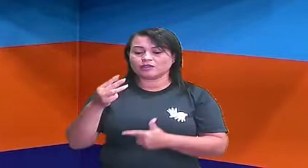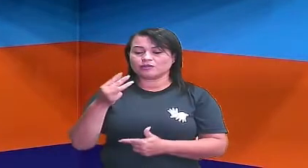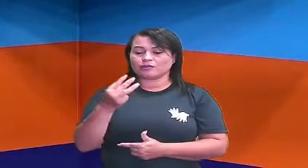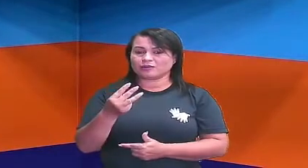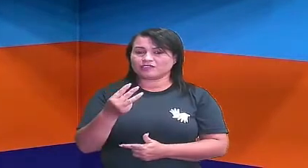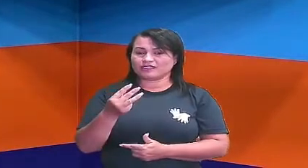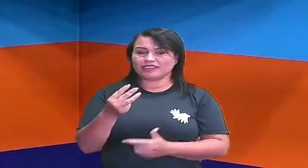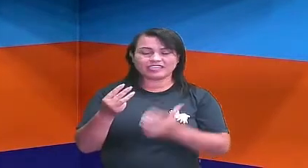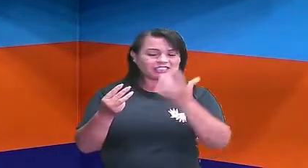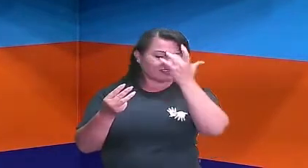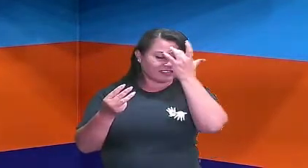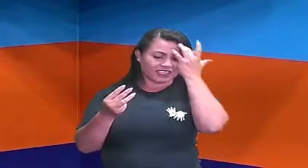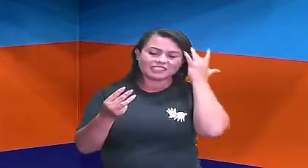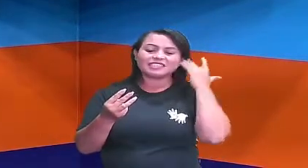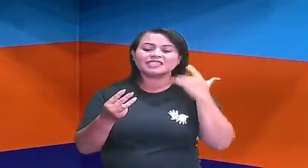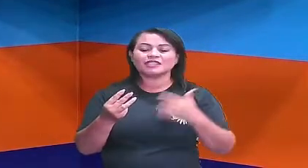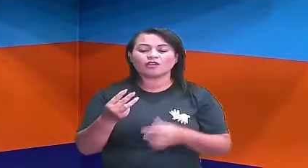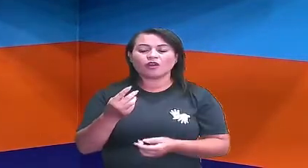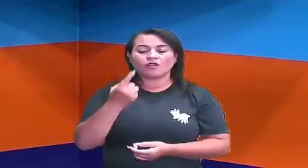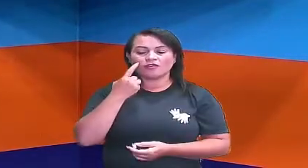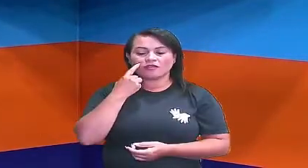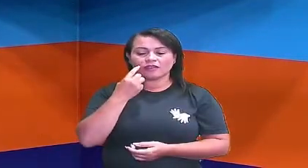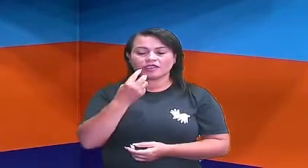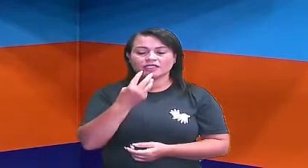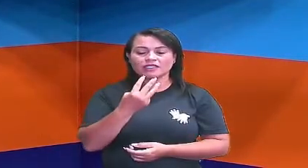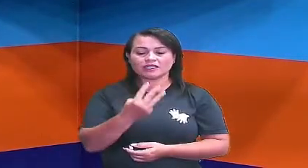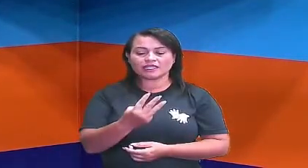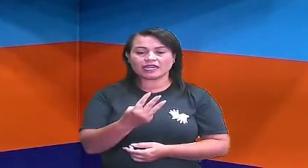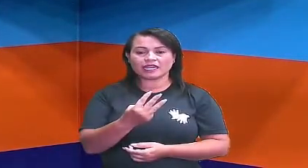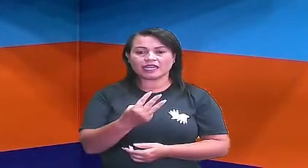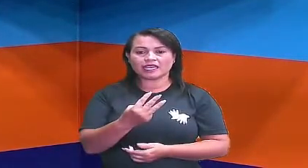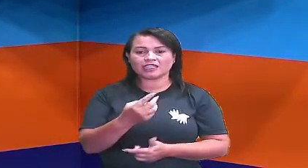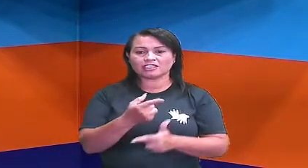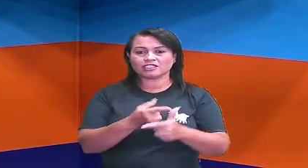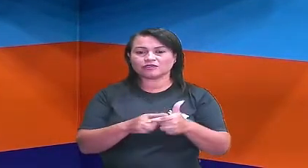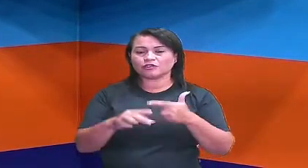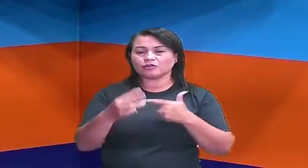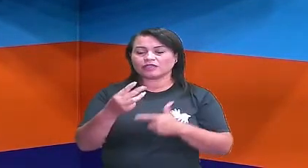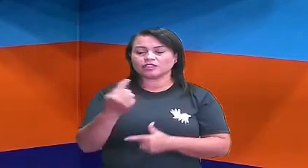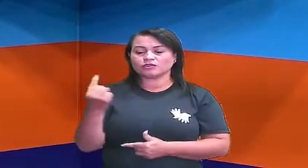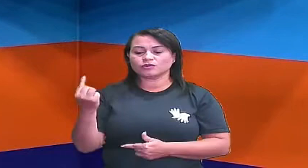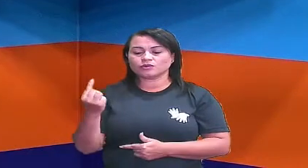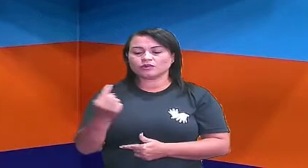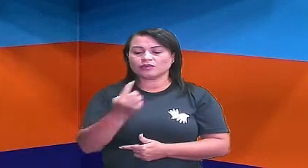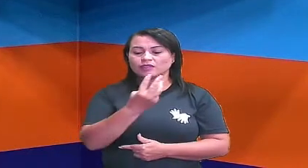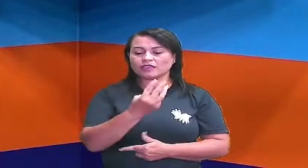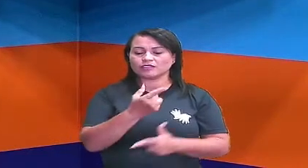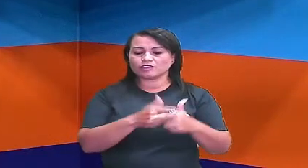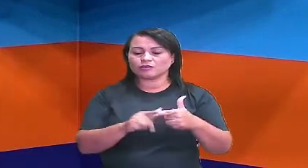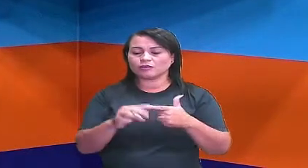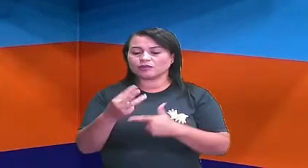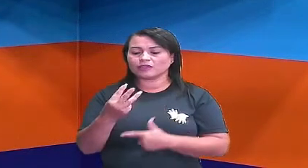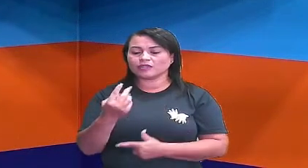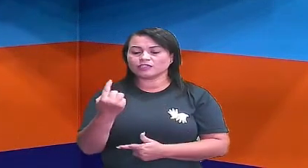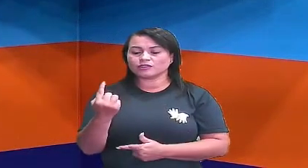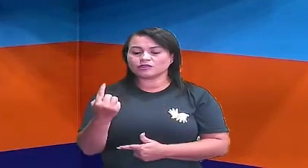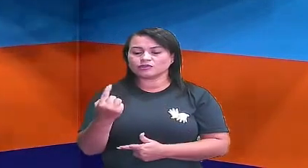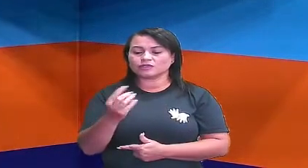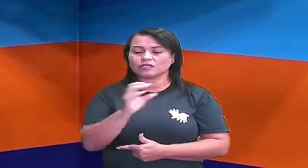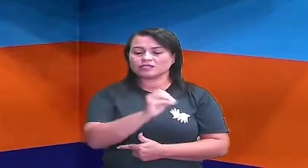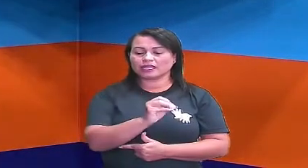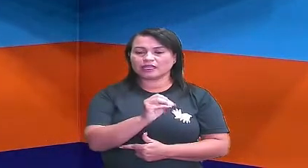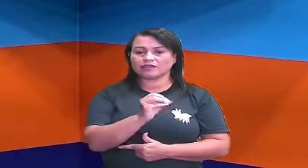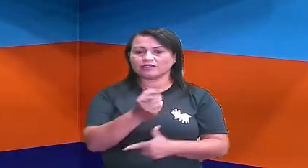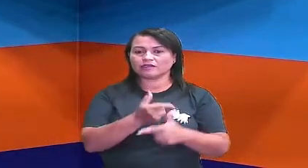como facilitou. Então, ó, 3 dividido por 3, 1. O outro 3 dividido por 3, 1. E 0 dividido por